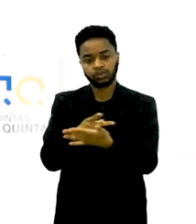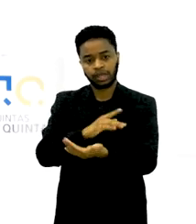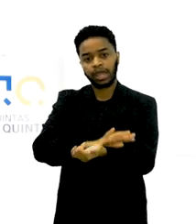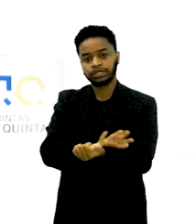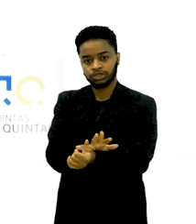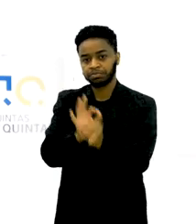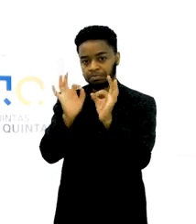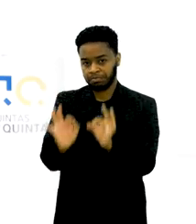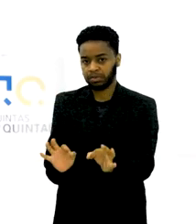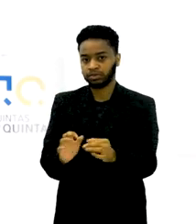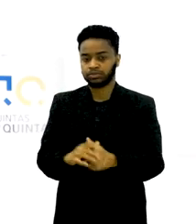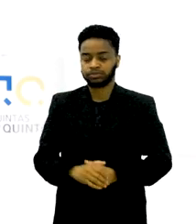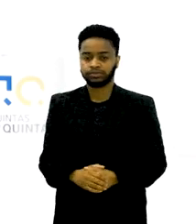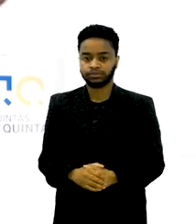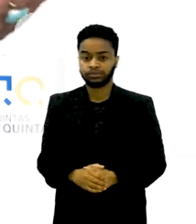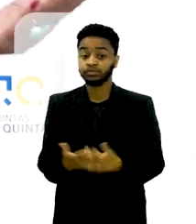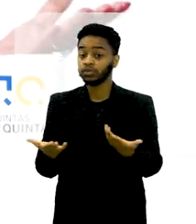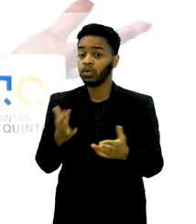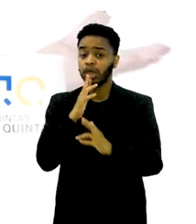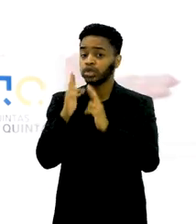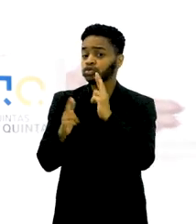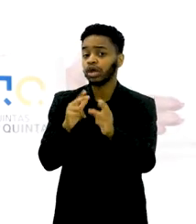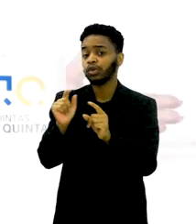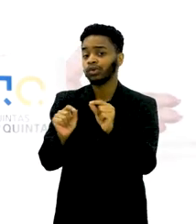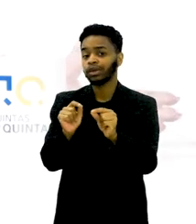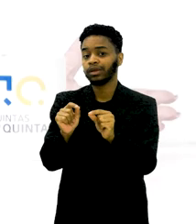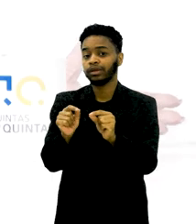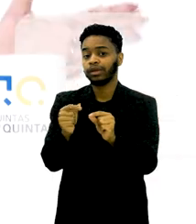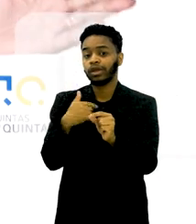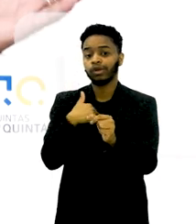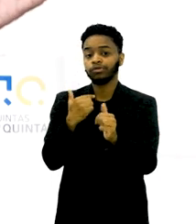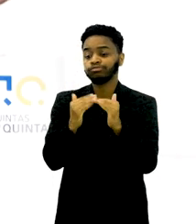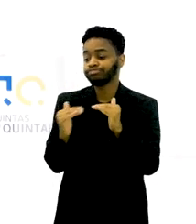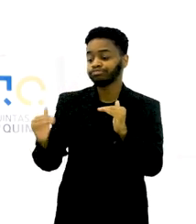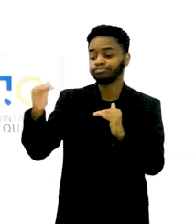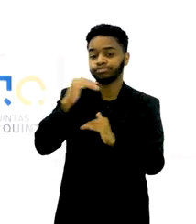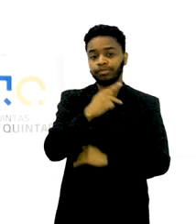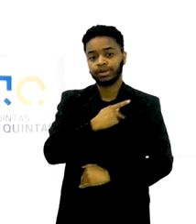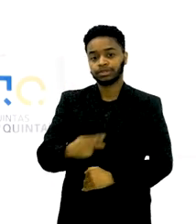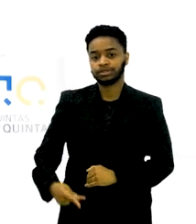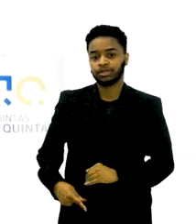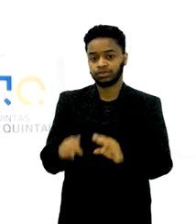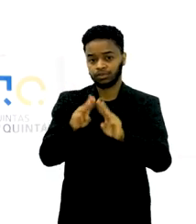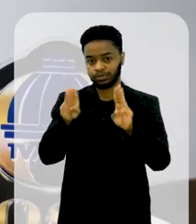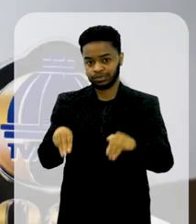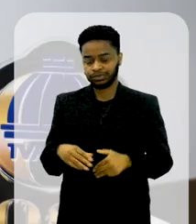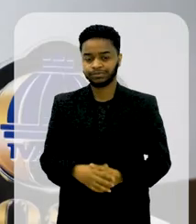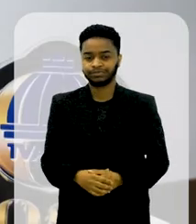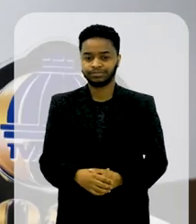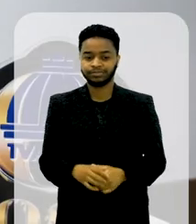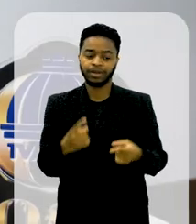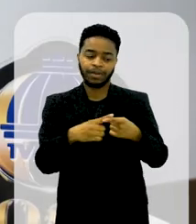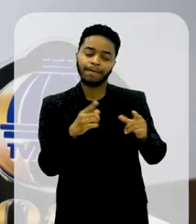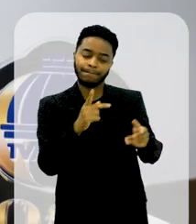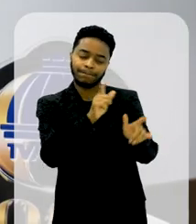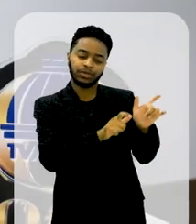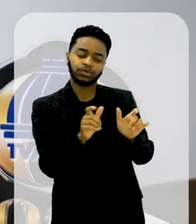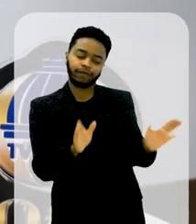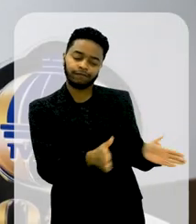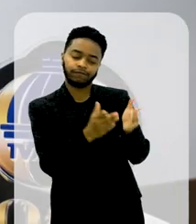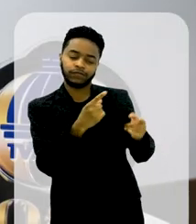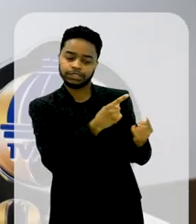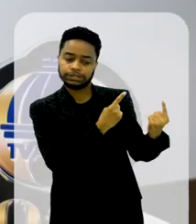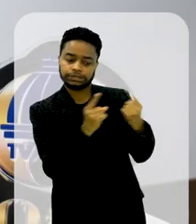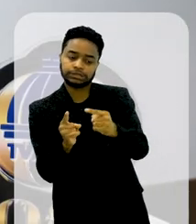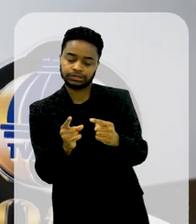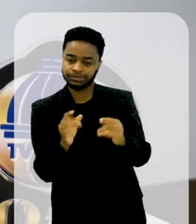desse racismo acirrado qual foi o resultado desse racismo acirrado eu me tornei a presidente do museu instigaram você e você